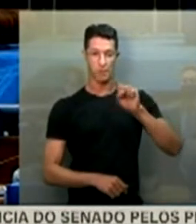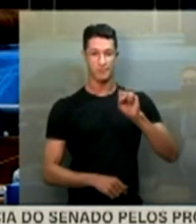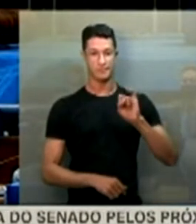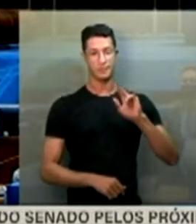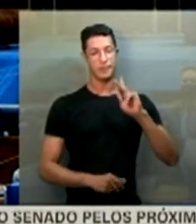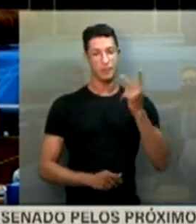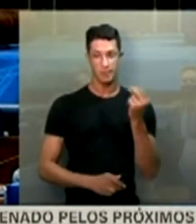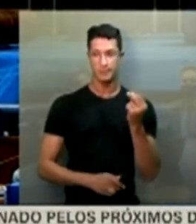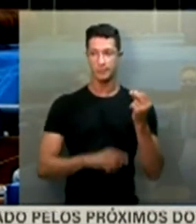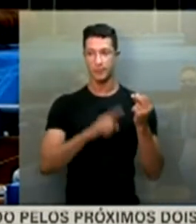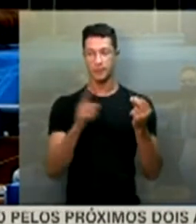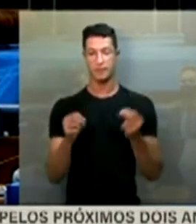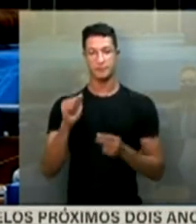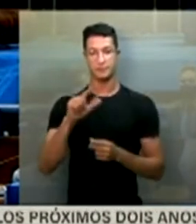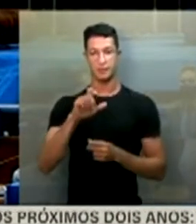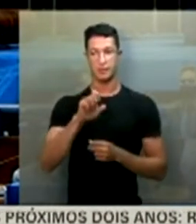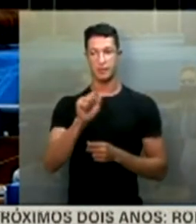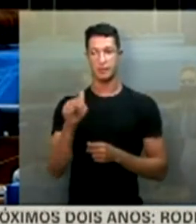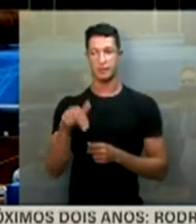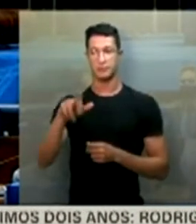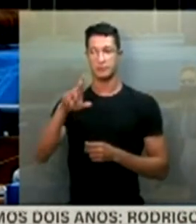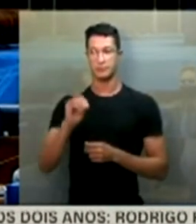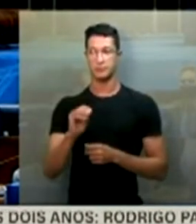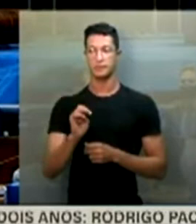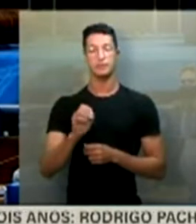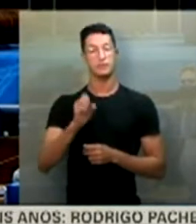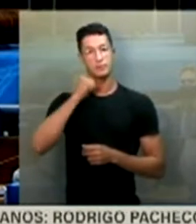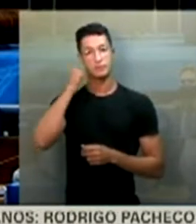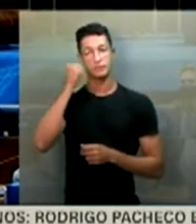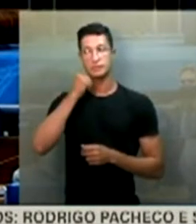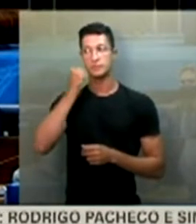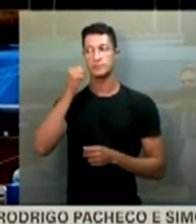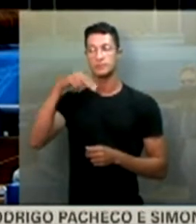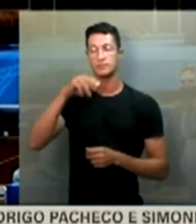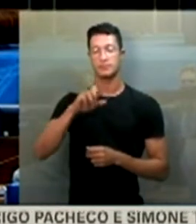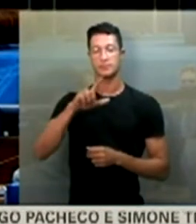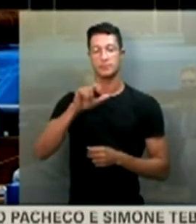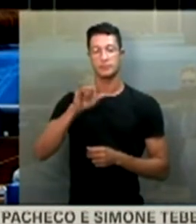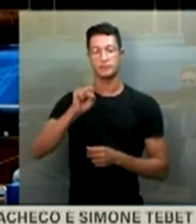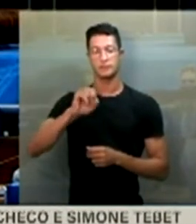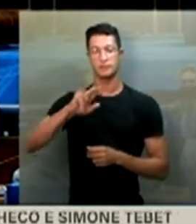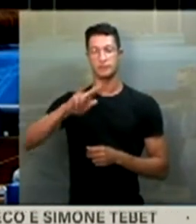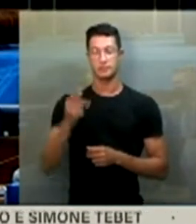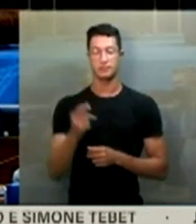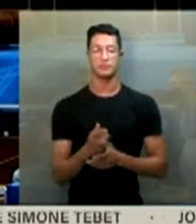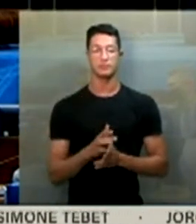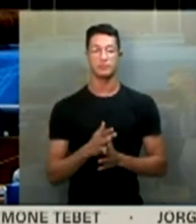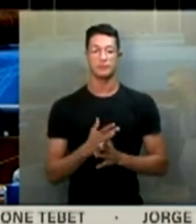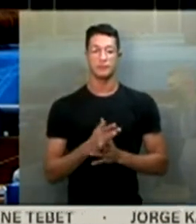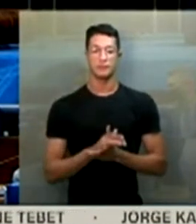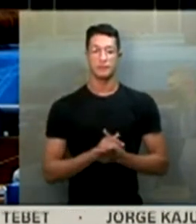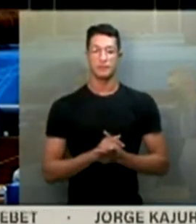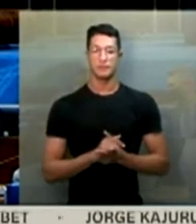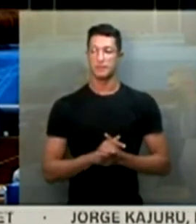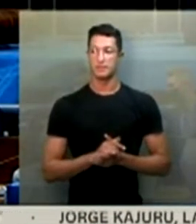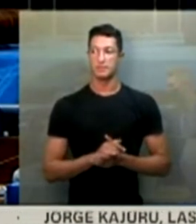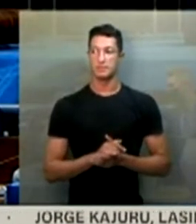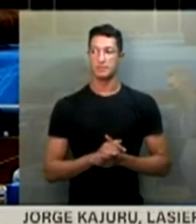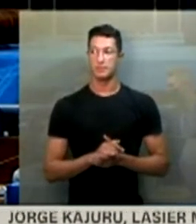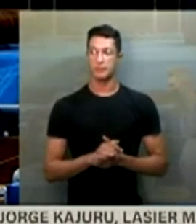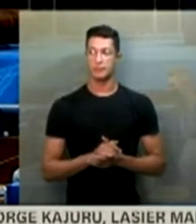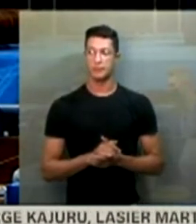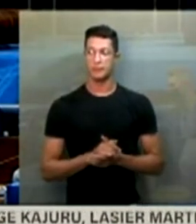Sim, senador Alessandro aqui no Salão Azul. Senador Nelsinho Tradi na chapelaria. Na fundo do